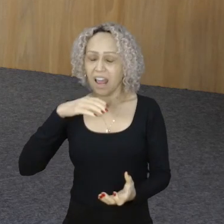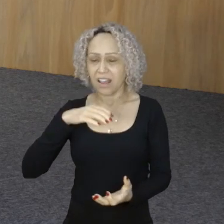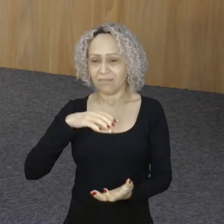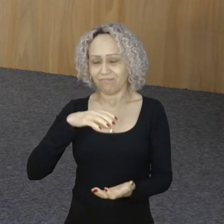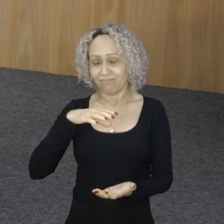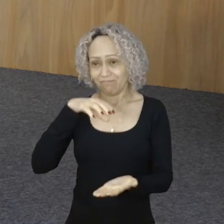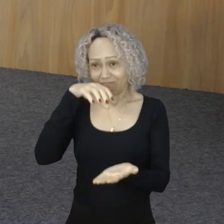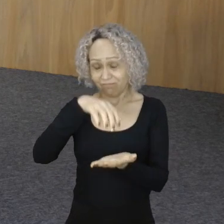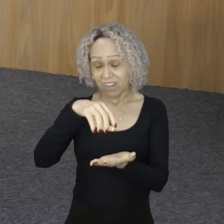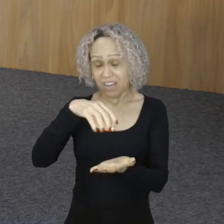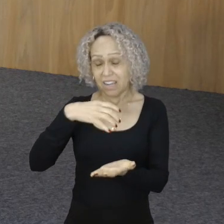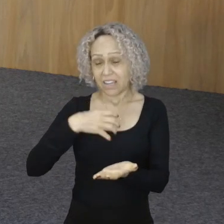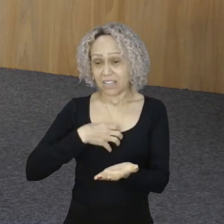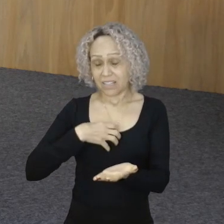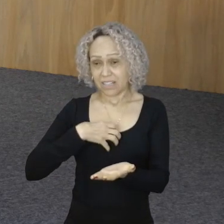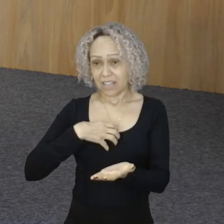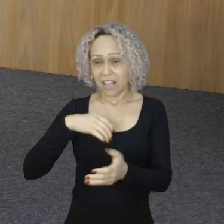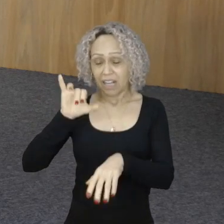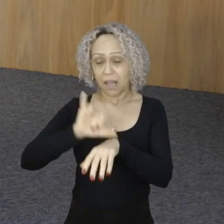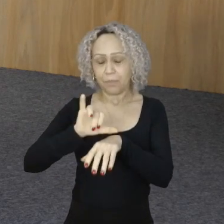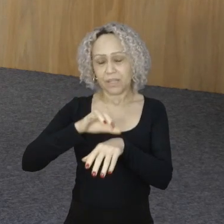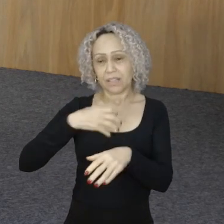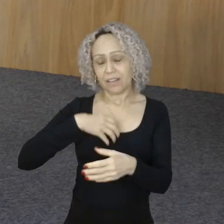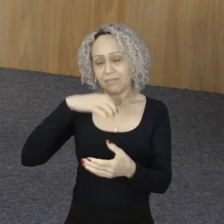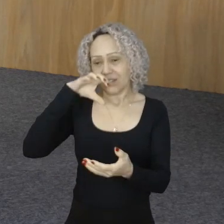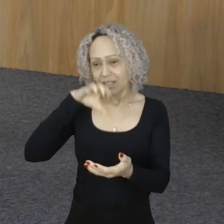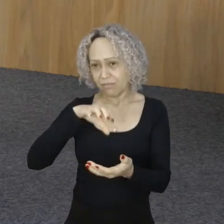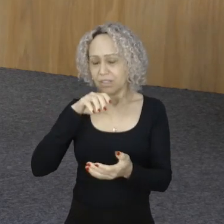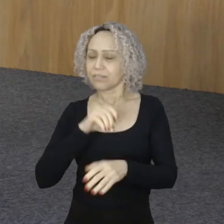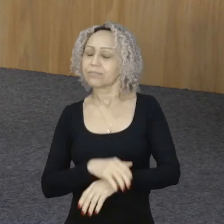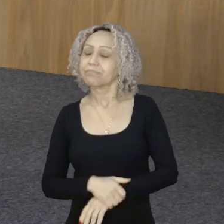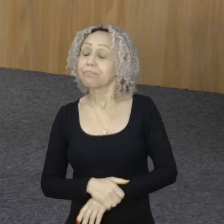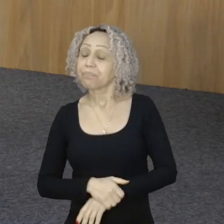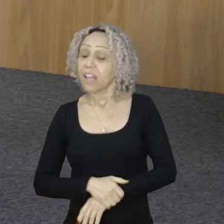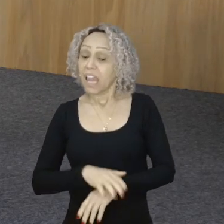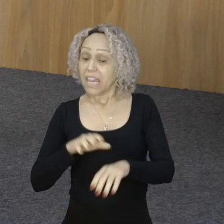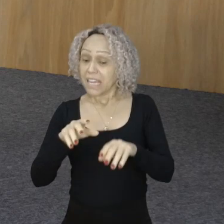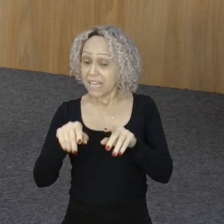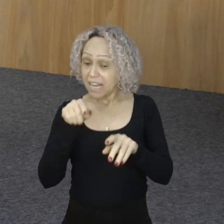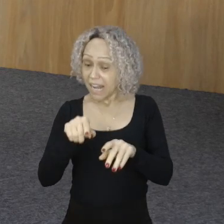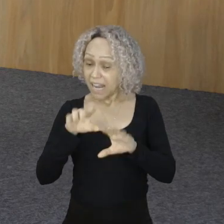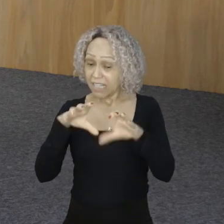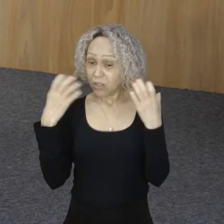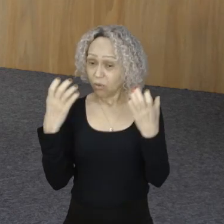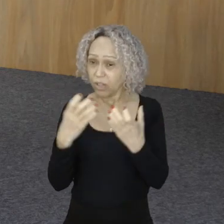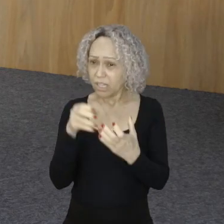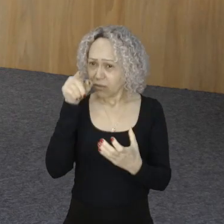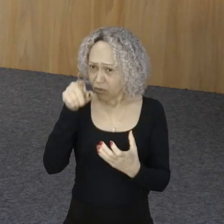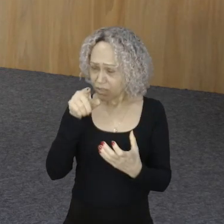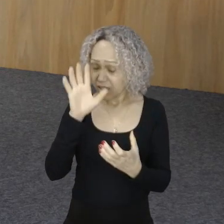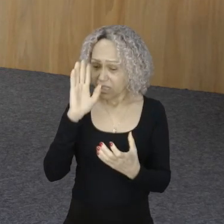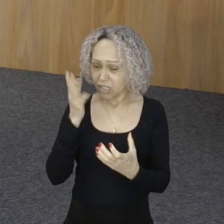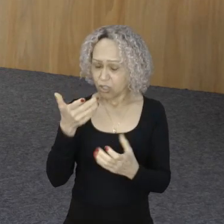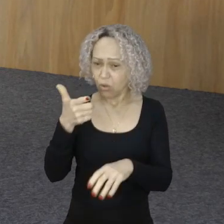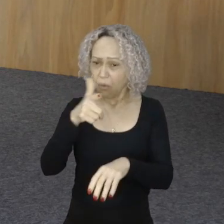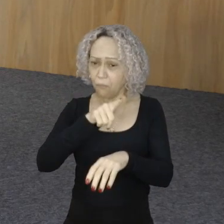pela reeleição aí da entidade. Como é que foi o encontro dessa organização que completa aí 30 anos?